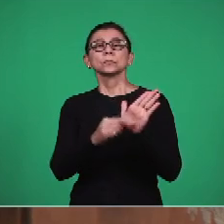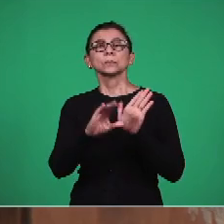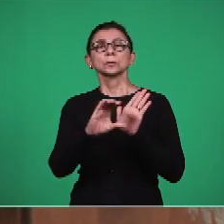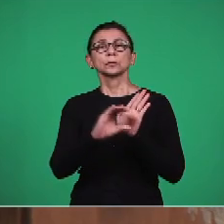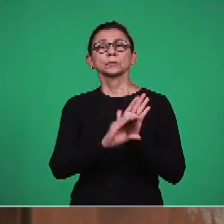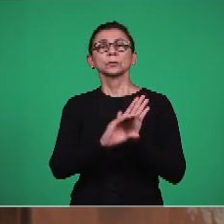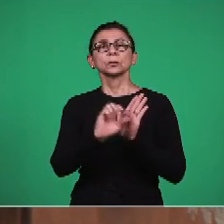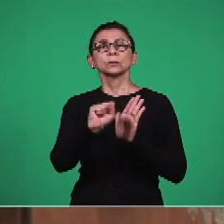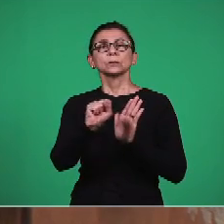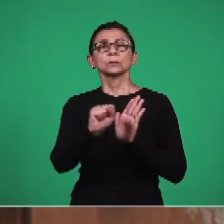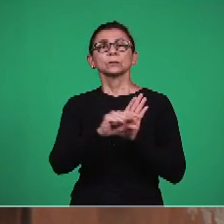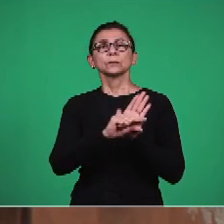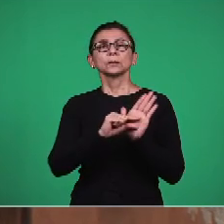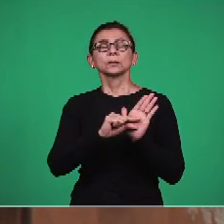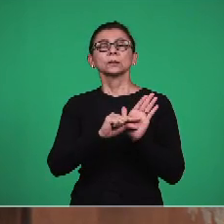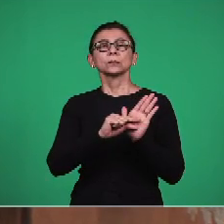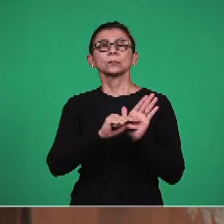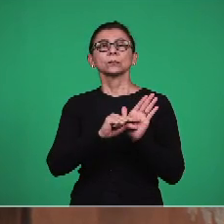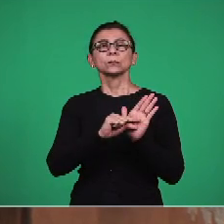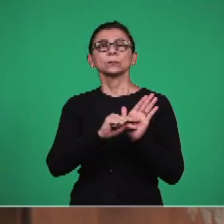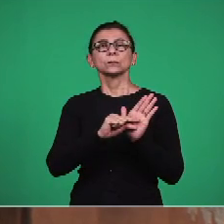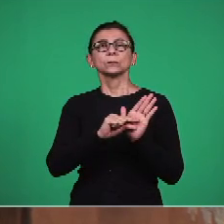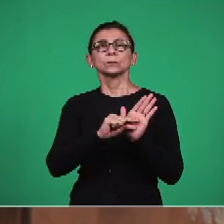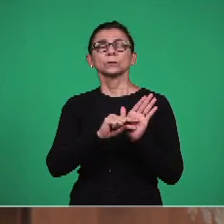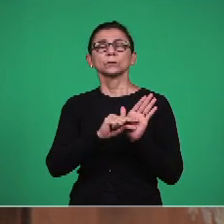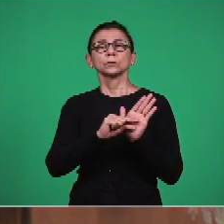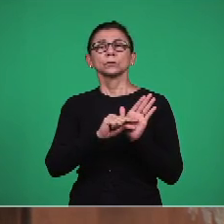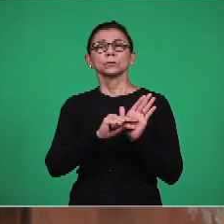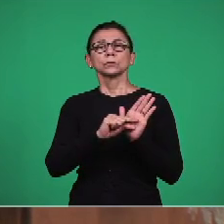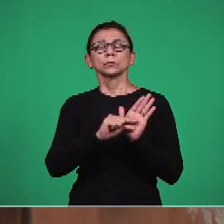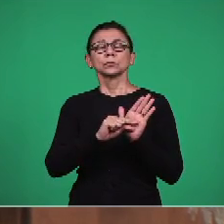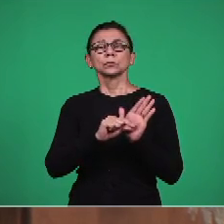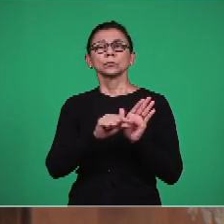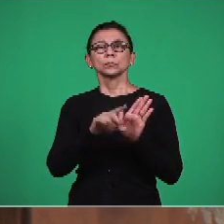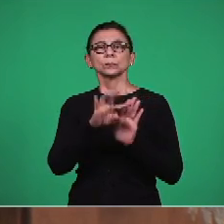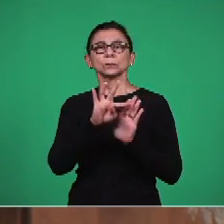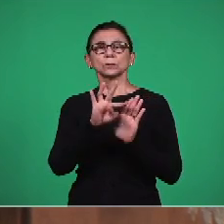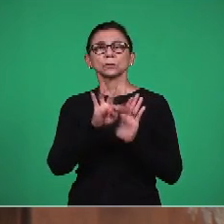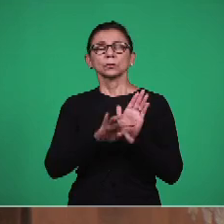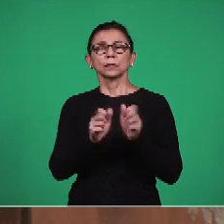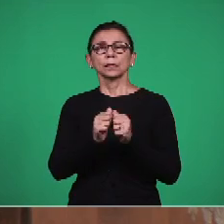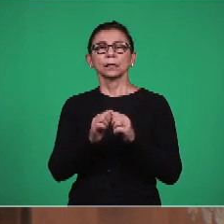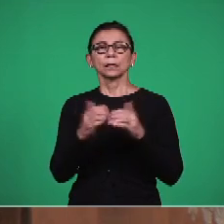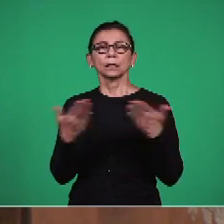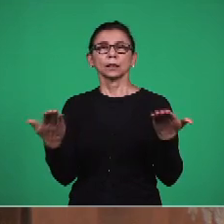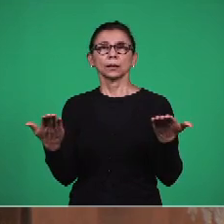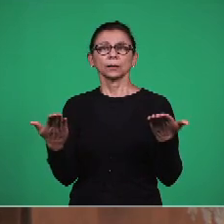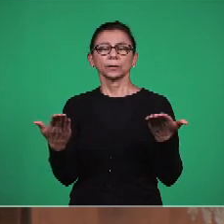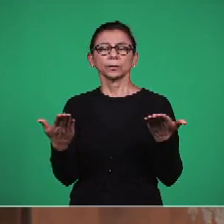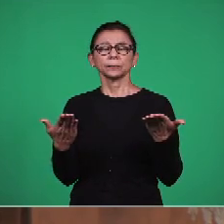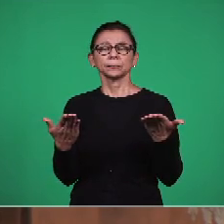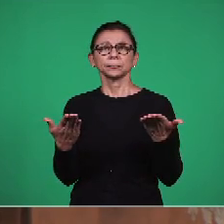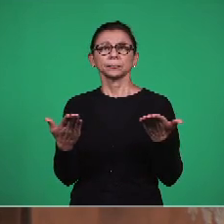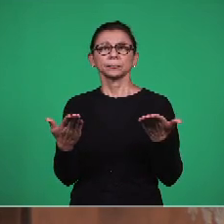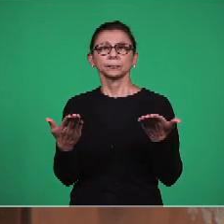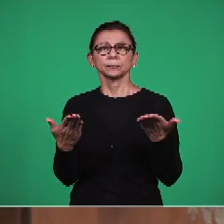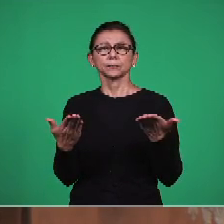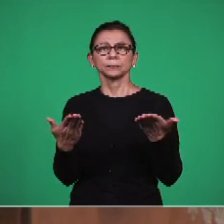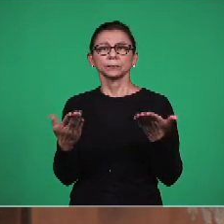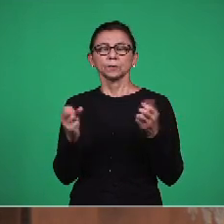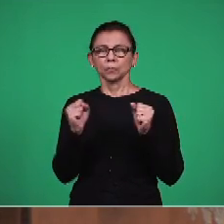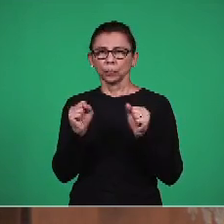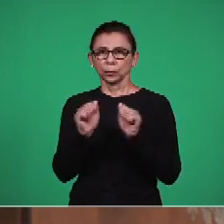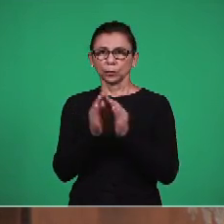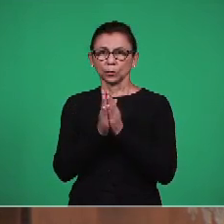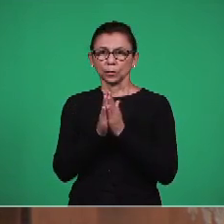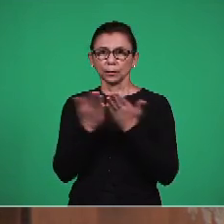o versículo que ocorre dessa ocorrência? Abre o texto e diz aí, abre o texto. Os irmãos podem abrir